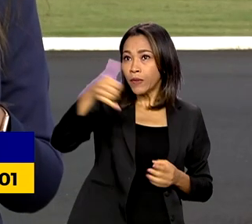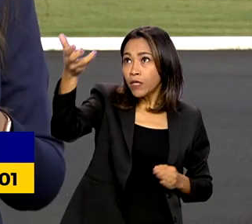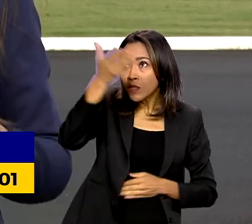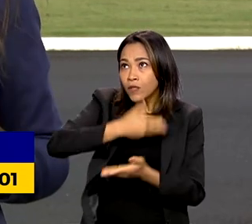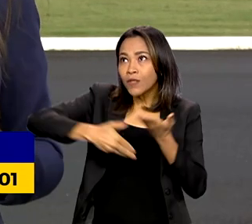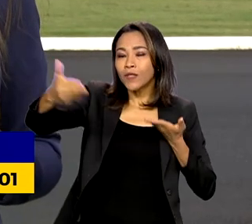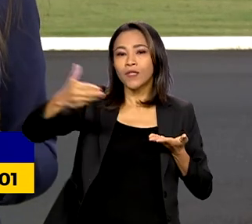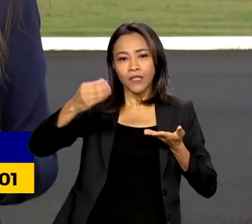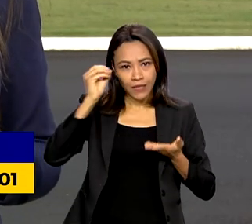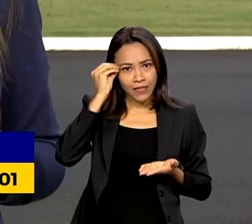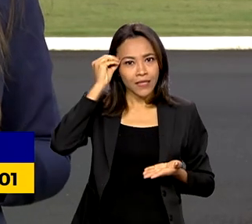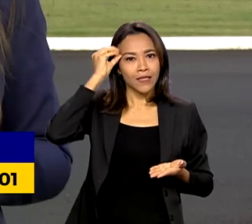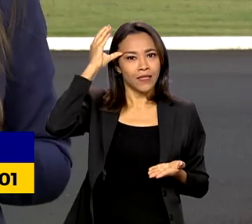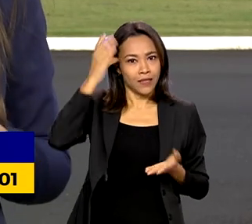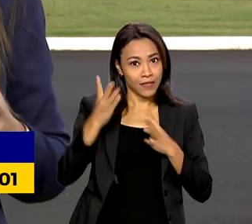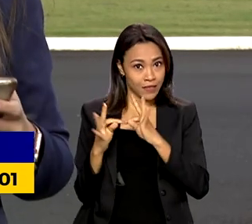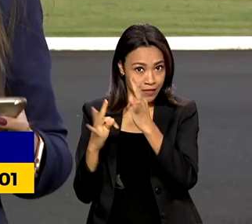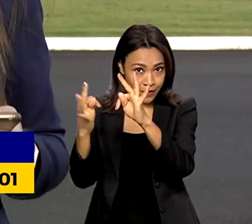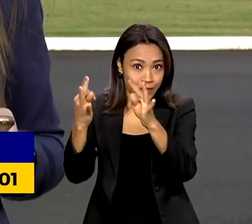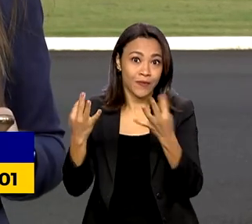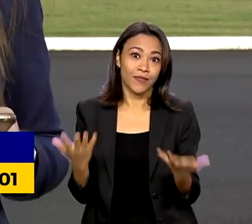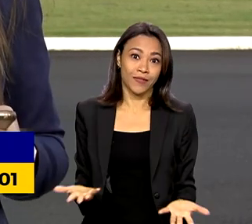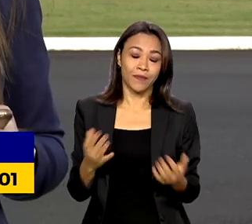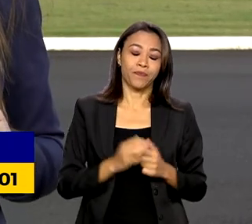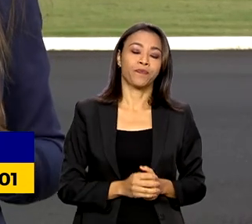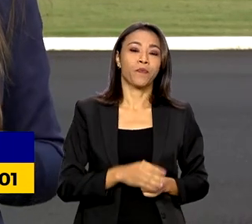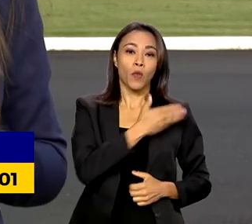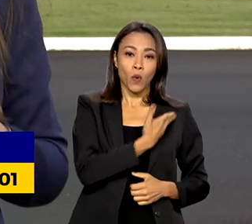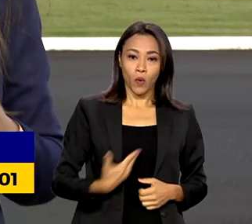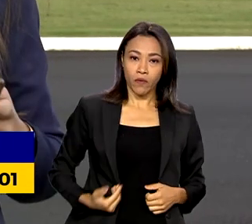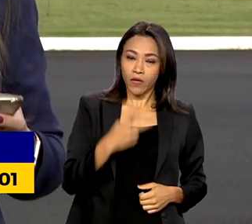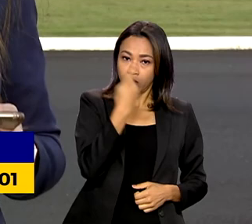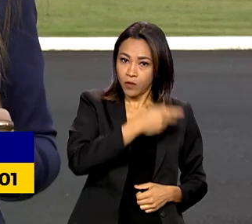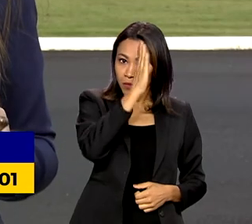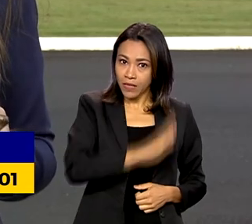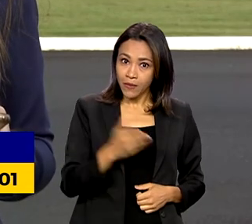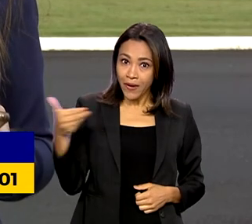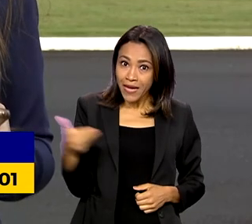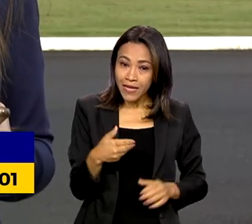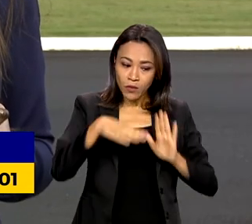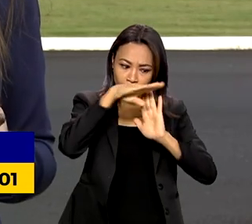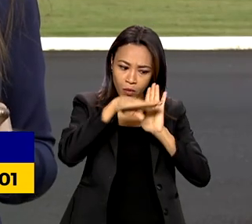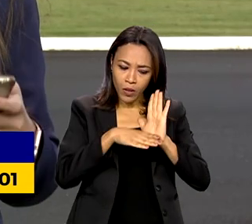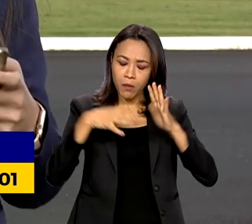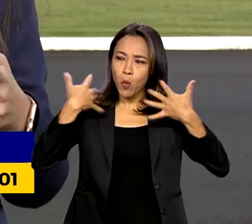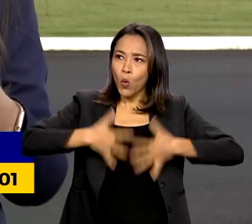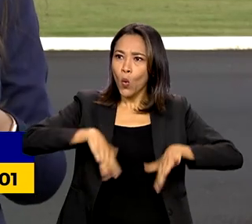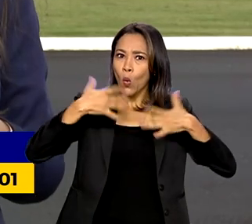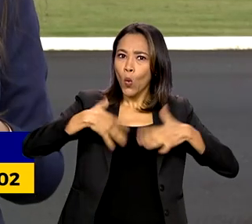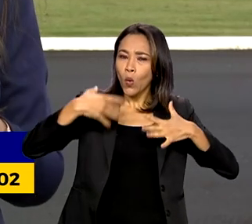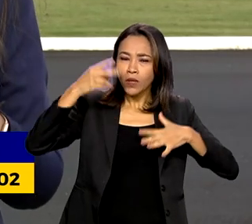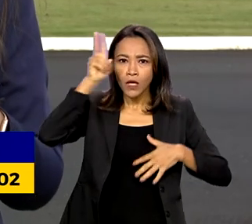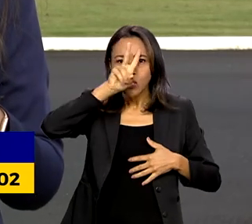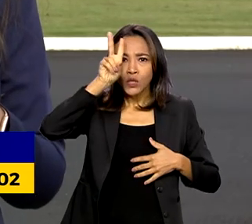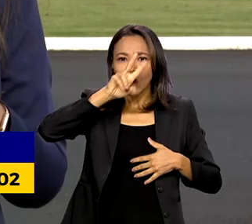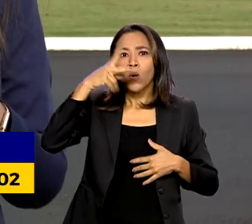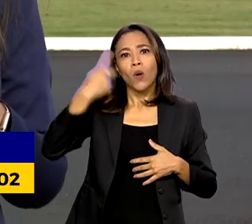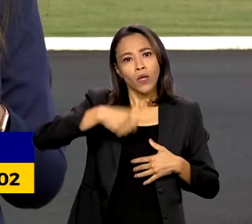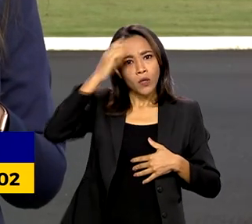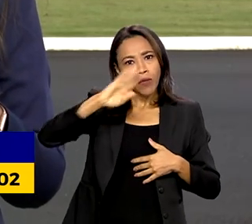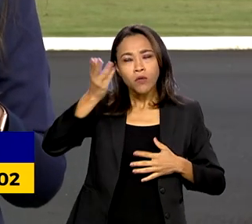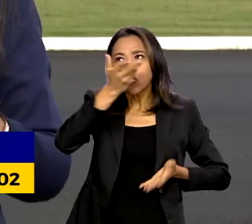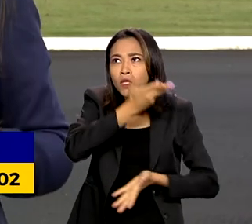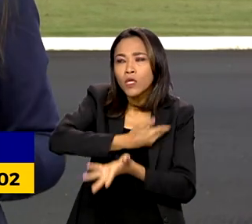tecnologia para a produção nacional. Segundo o governo brasileiro, esse é o maior programa de transferência de tecnologia da história do país